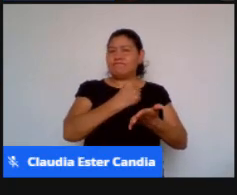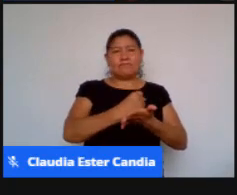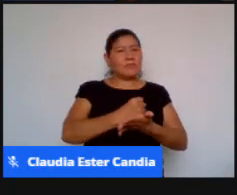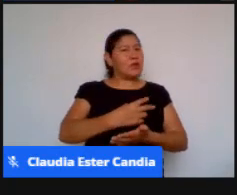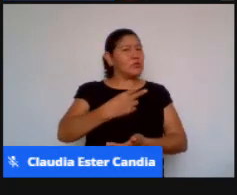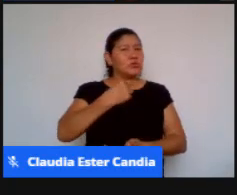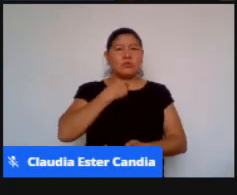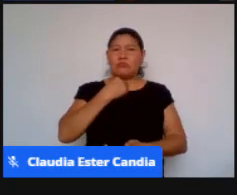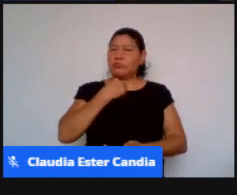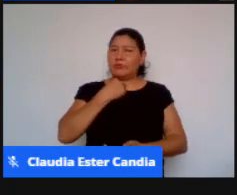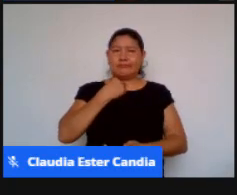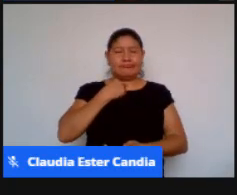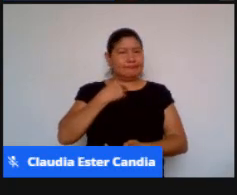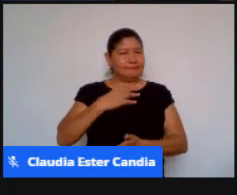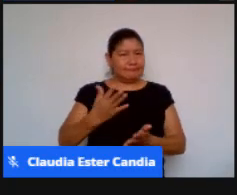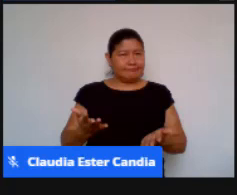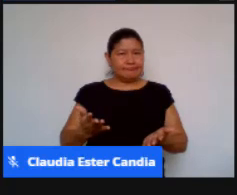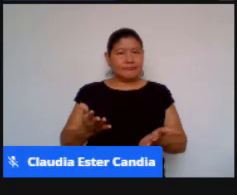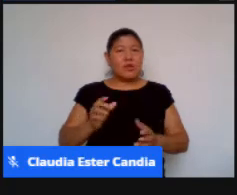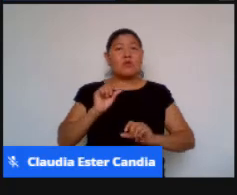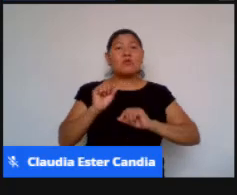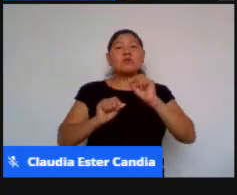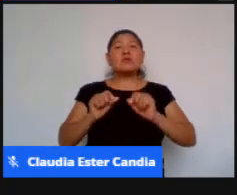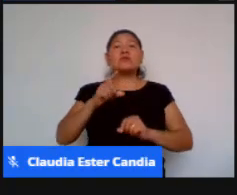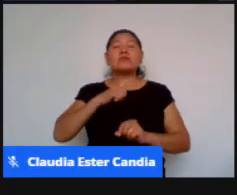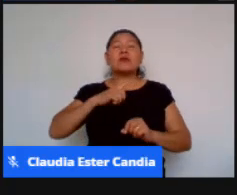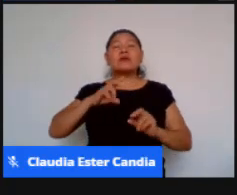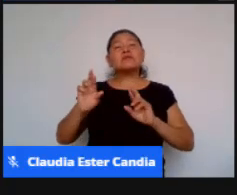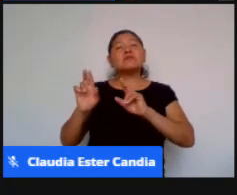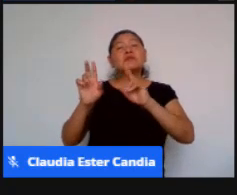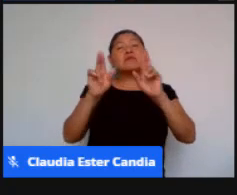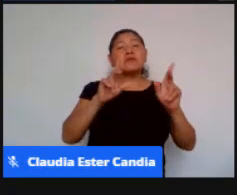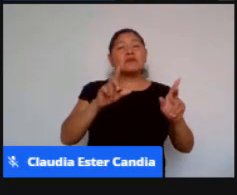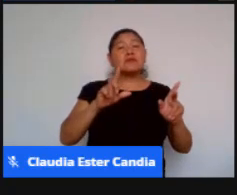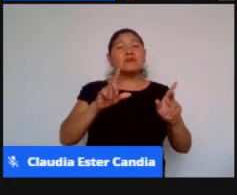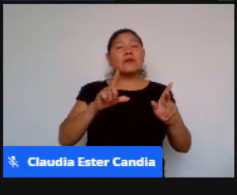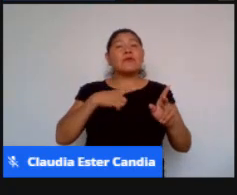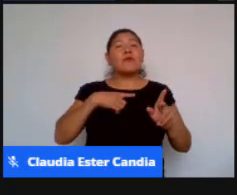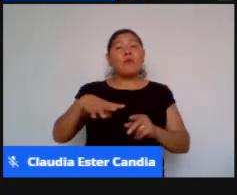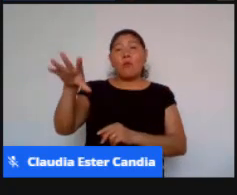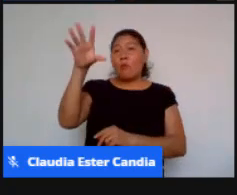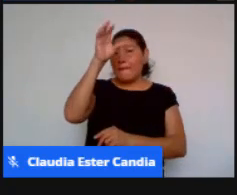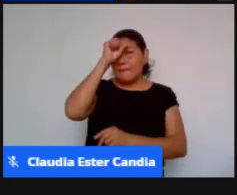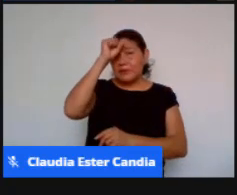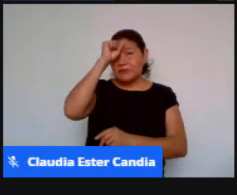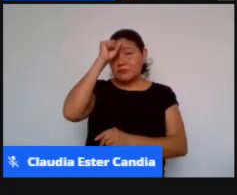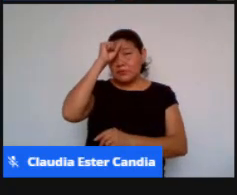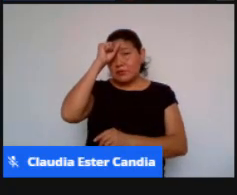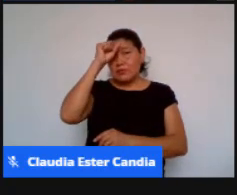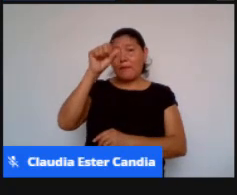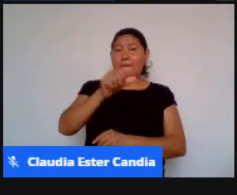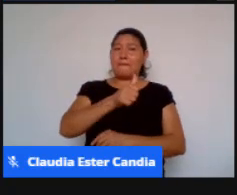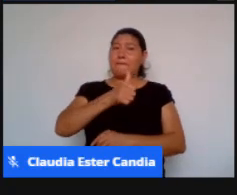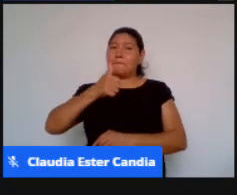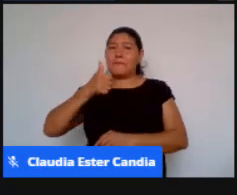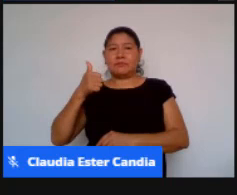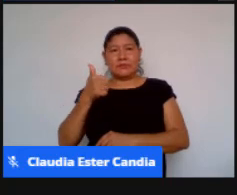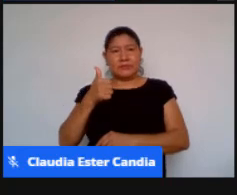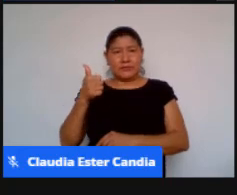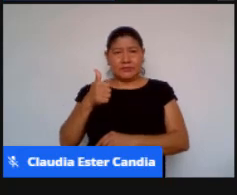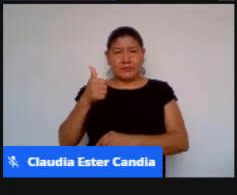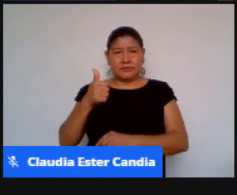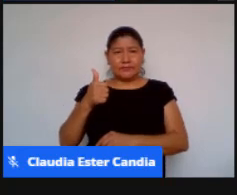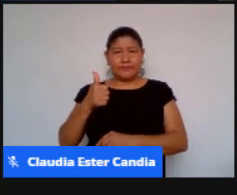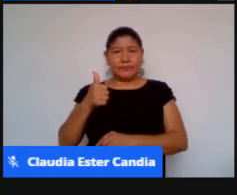de diferente do nosso referencial? Os conhecimentos específicos, que vocês vão observar, que todo